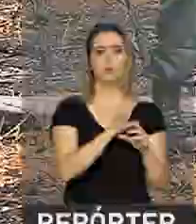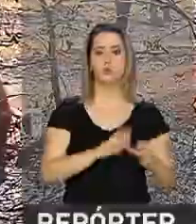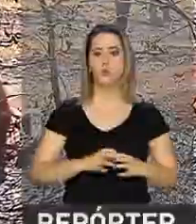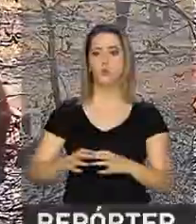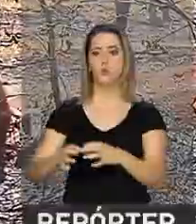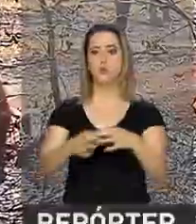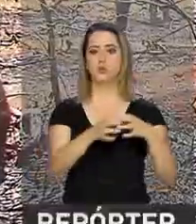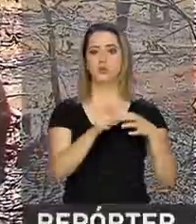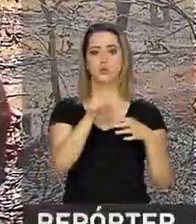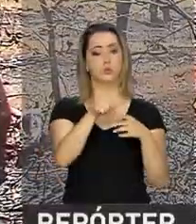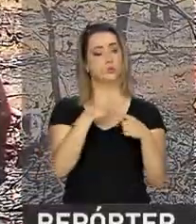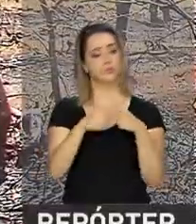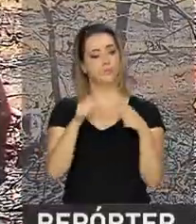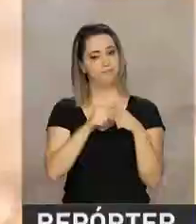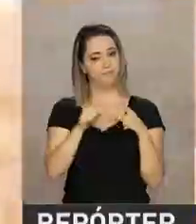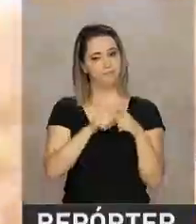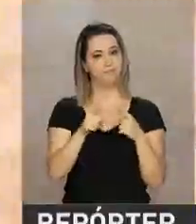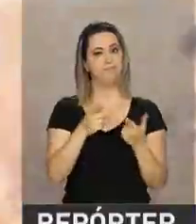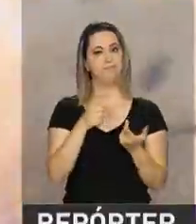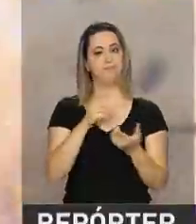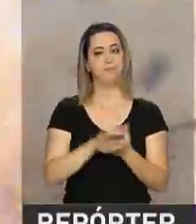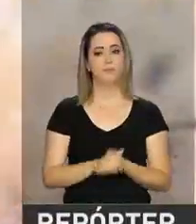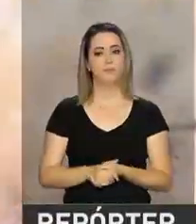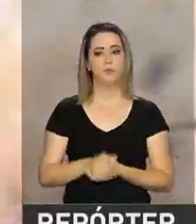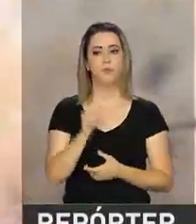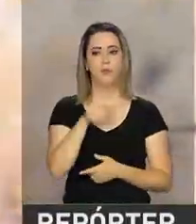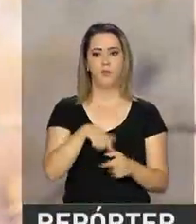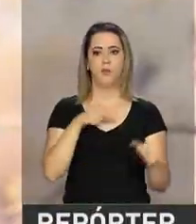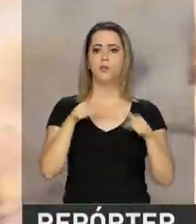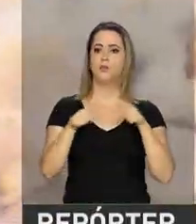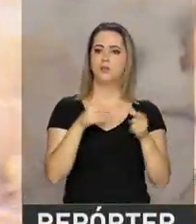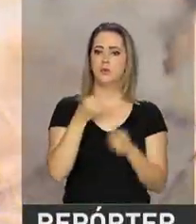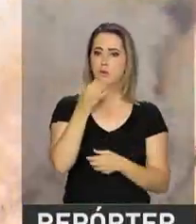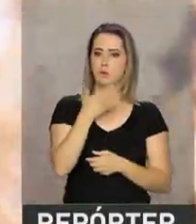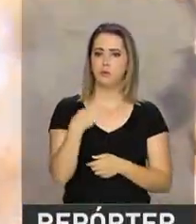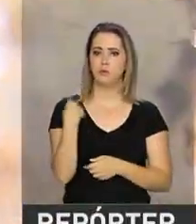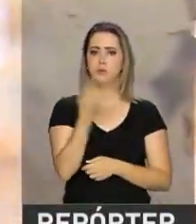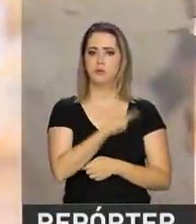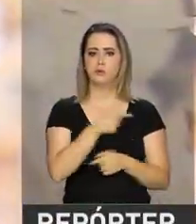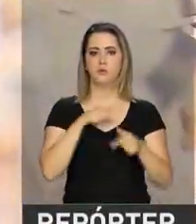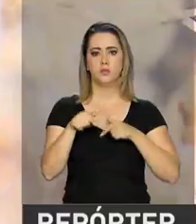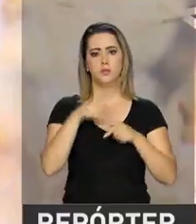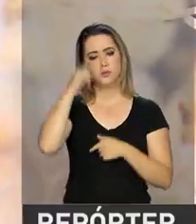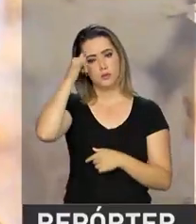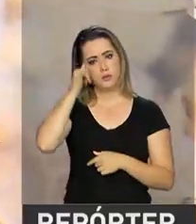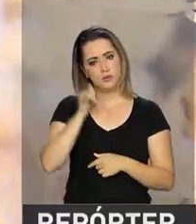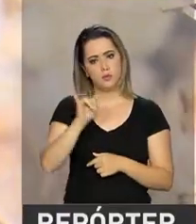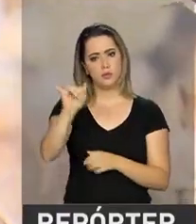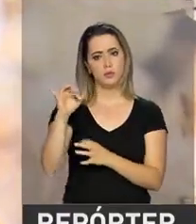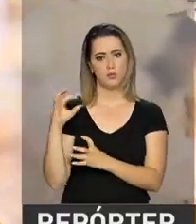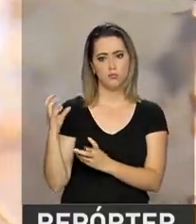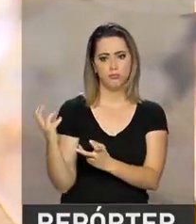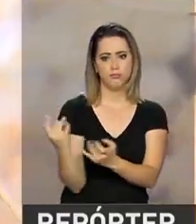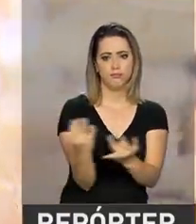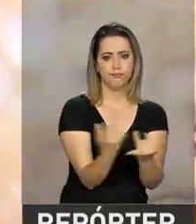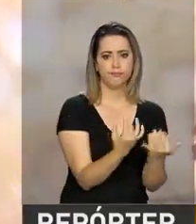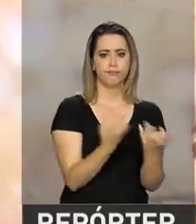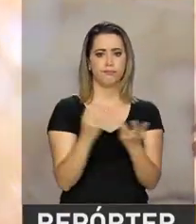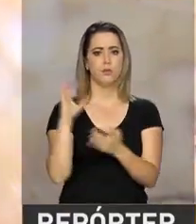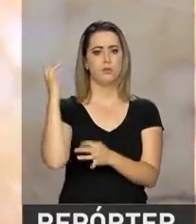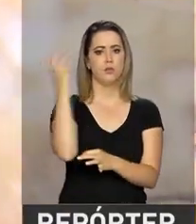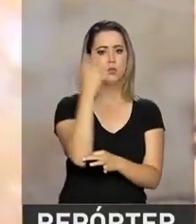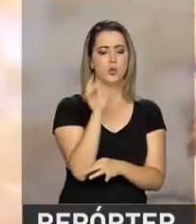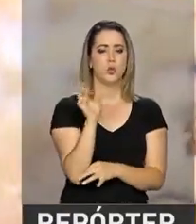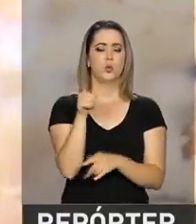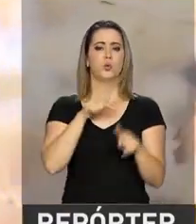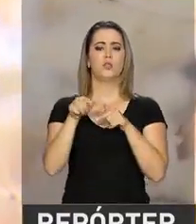nas situações críticas um trabalho muito gratificante a gente trabalhar na prevenção e combate a incêndios florestais o que a gente não trabalha só